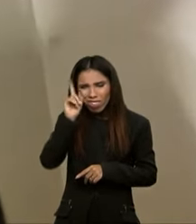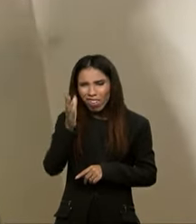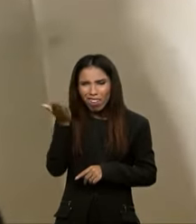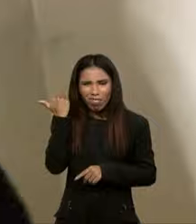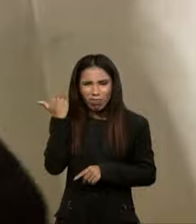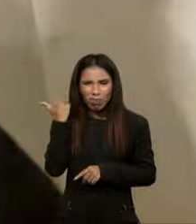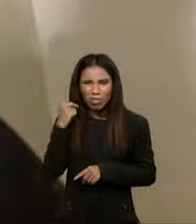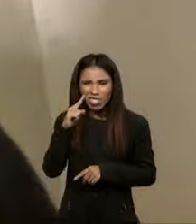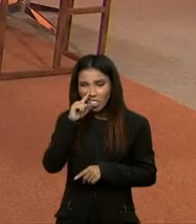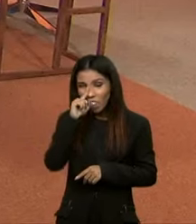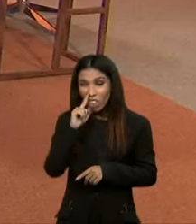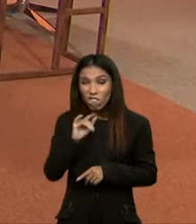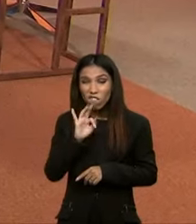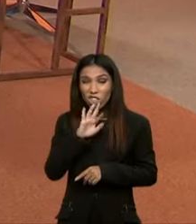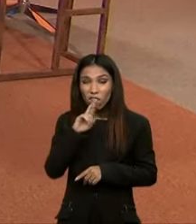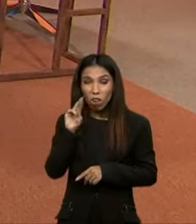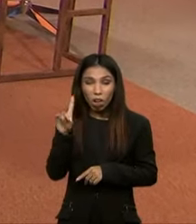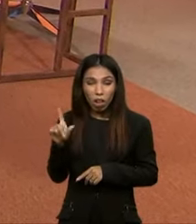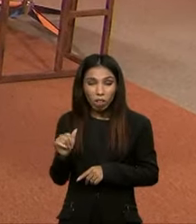Desculpa, epa. Não, pode falar.